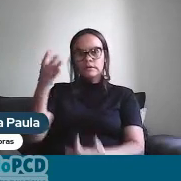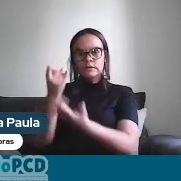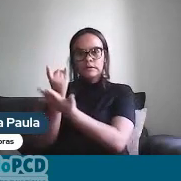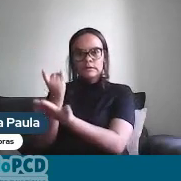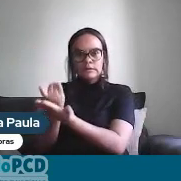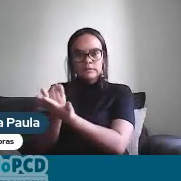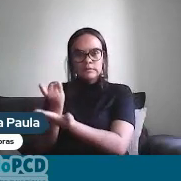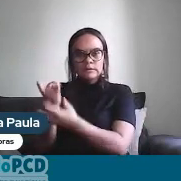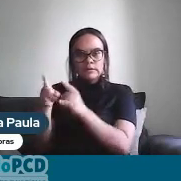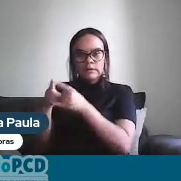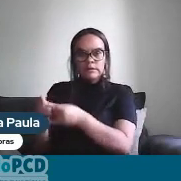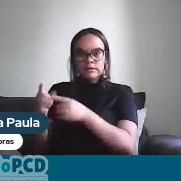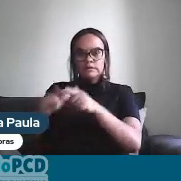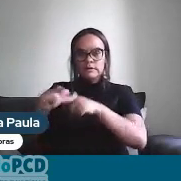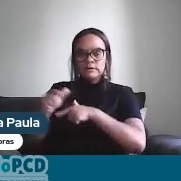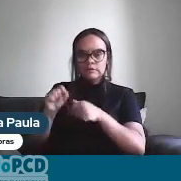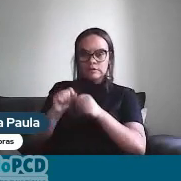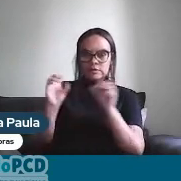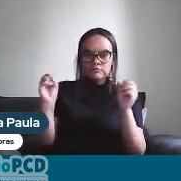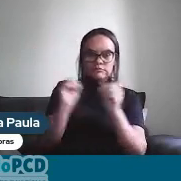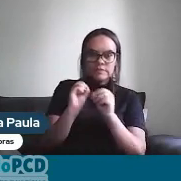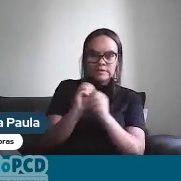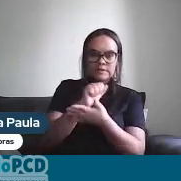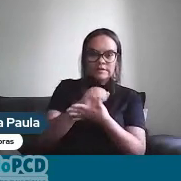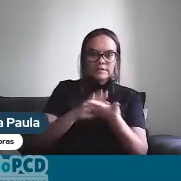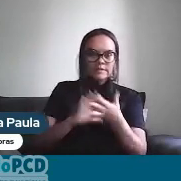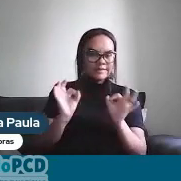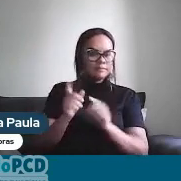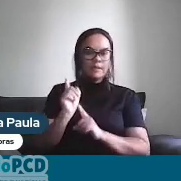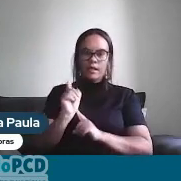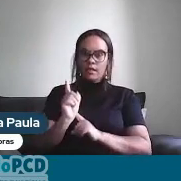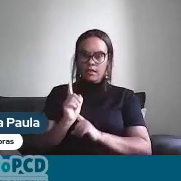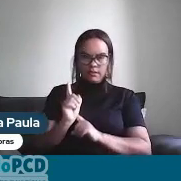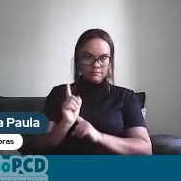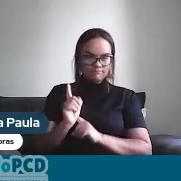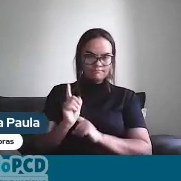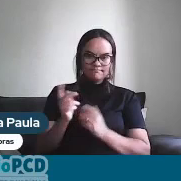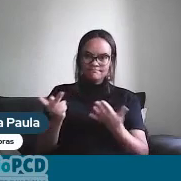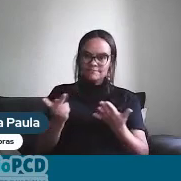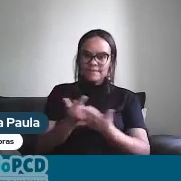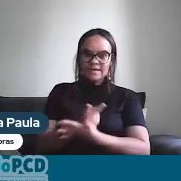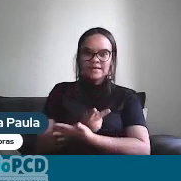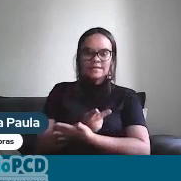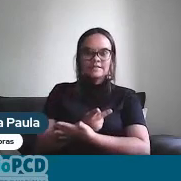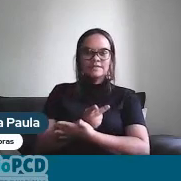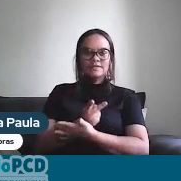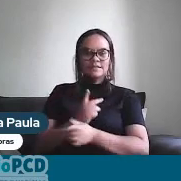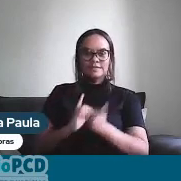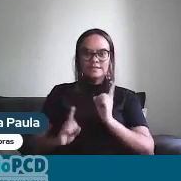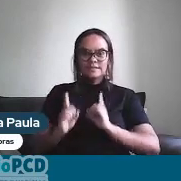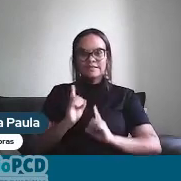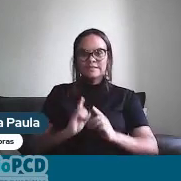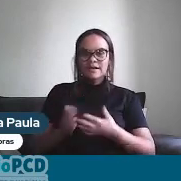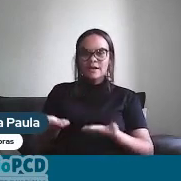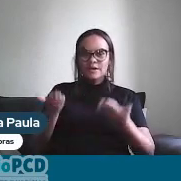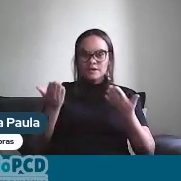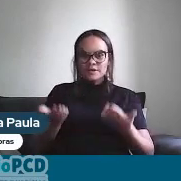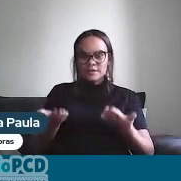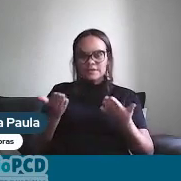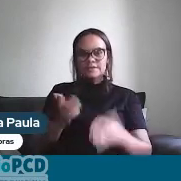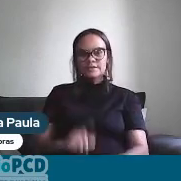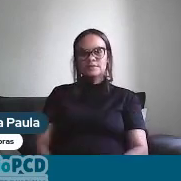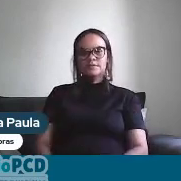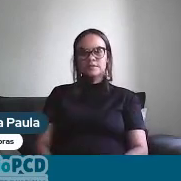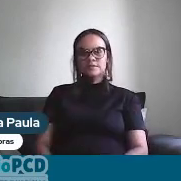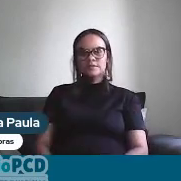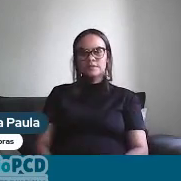que não trabalha, que não faz nada, que não tem nenhuma atividade. Não é, né? Essa é o que a gente chama da depressão grave, mas existem outros tipos.